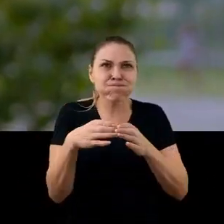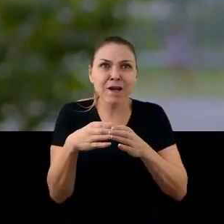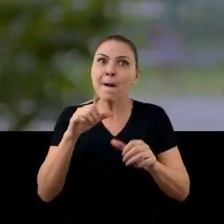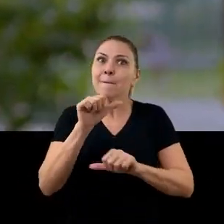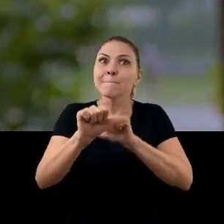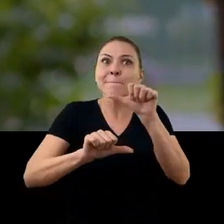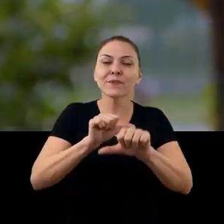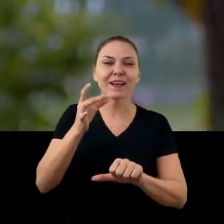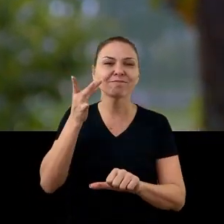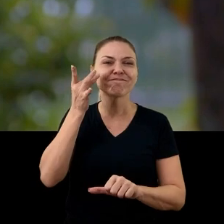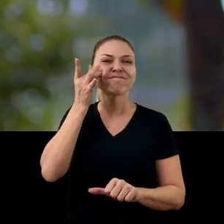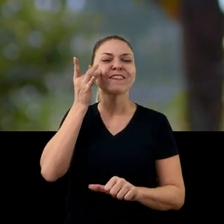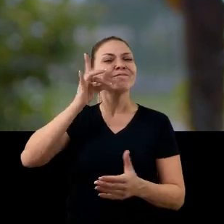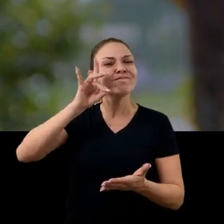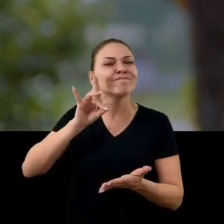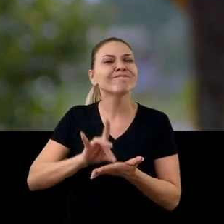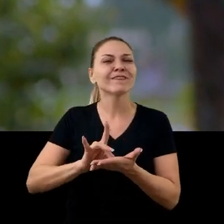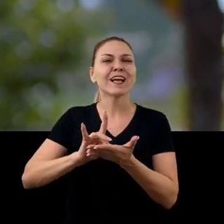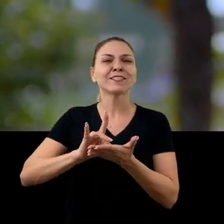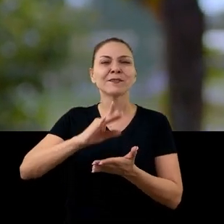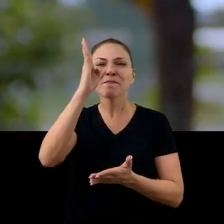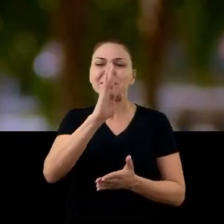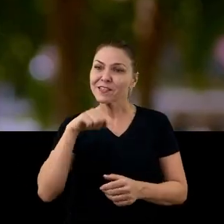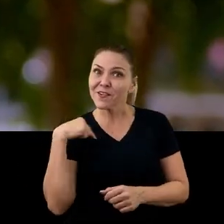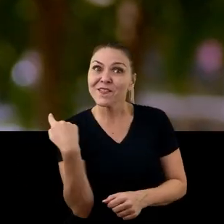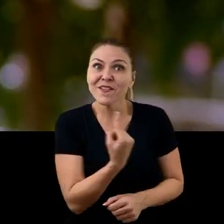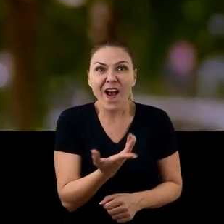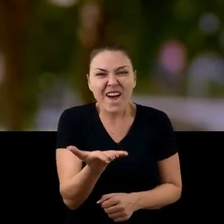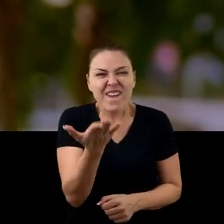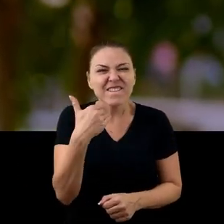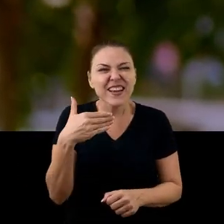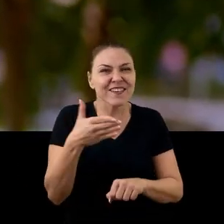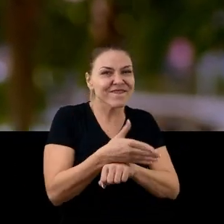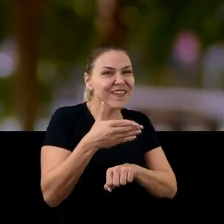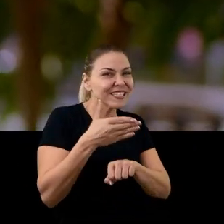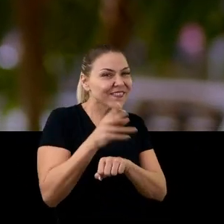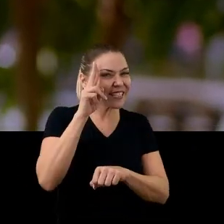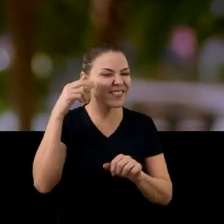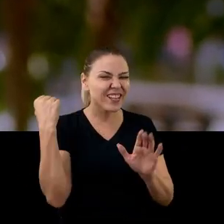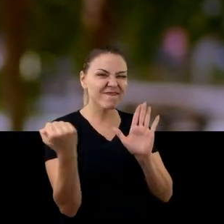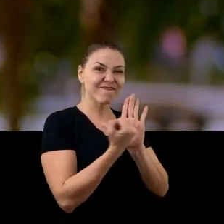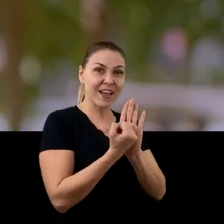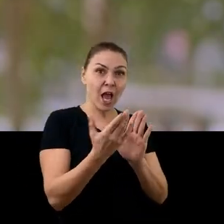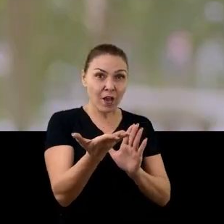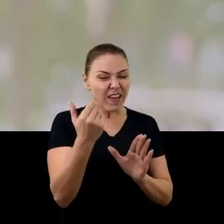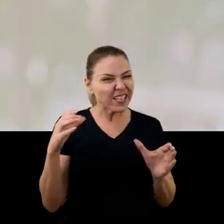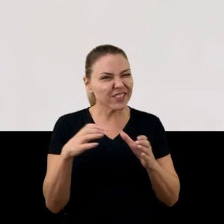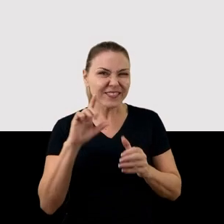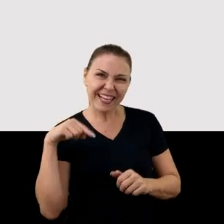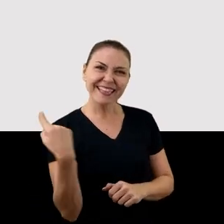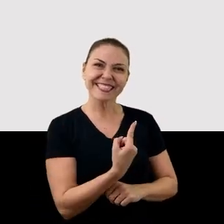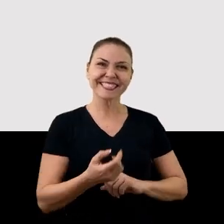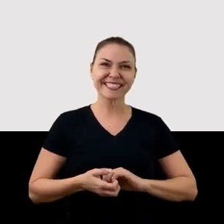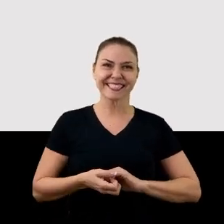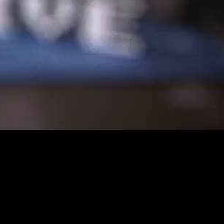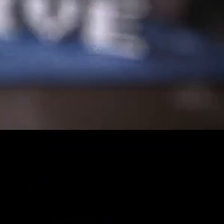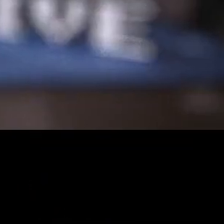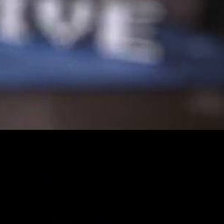para transformar a realidade do nosso Brasil. Venha fazer parte dessa história. Junte-se a nós!